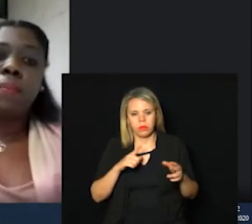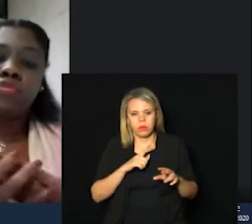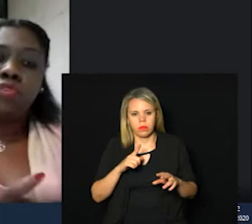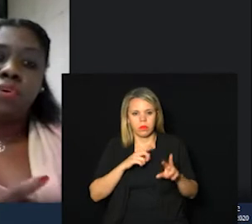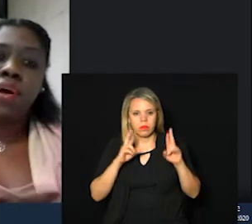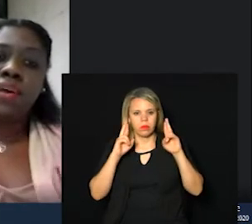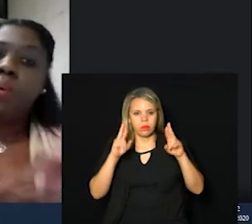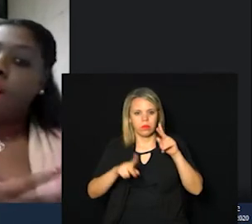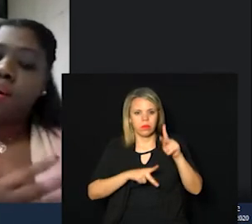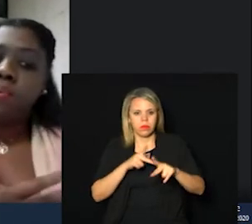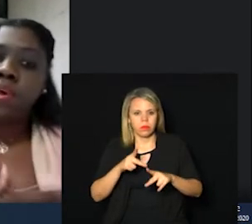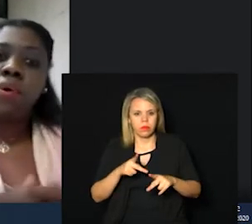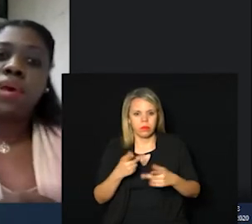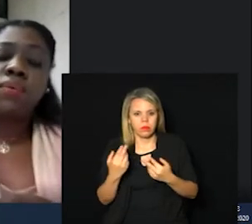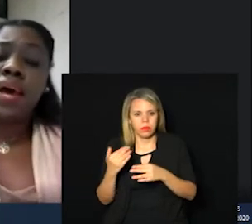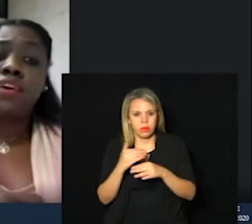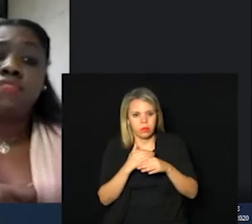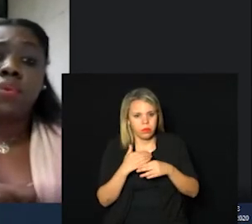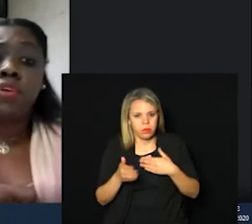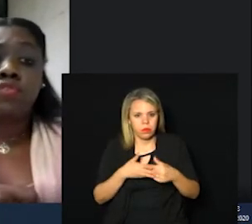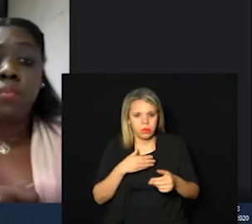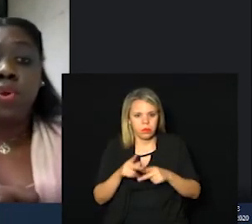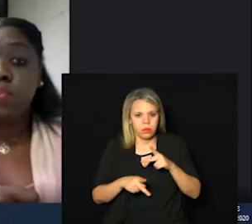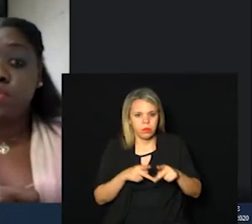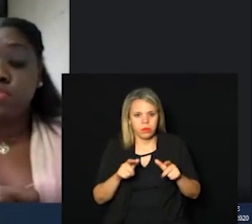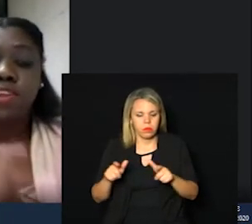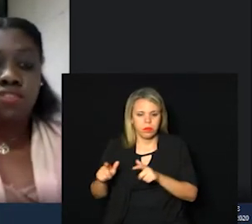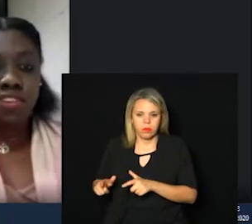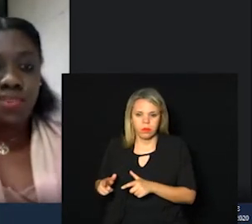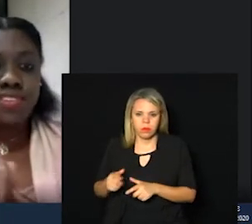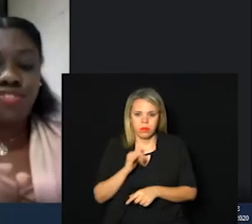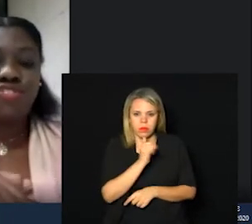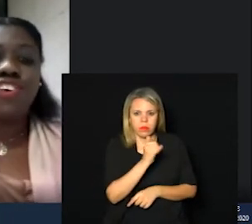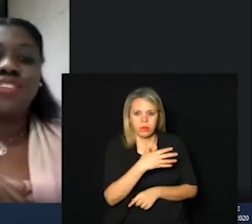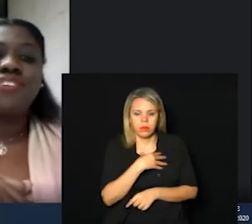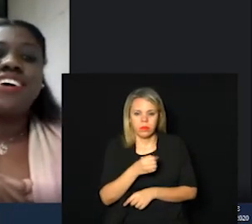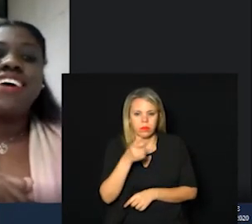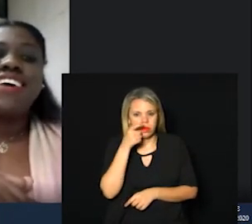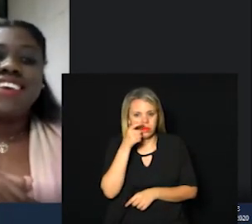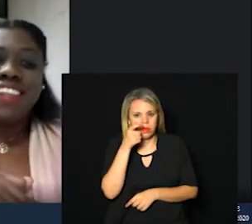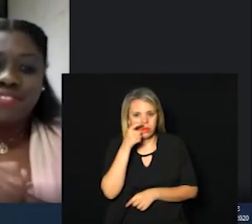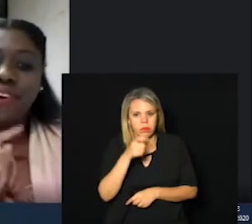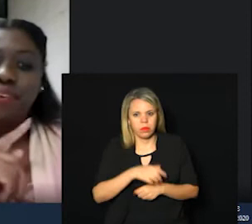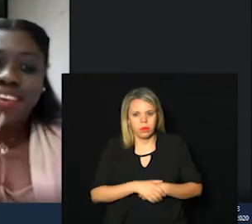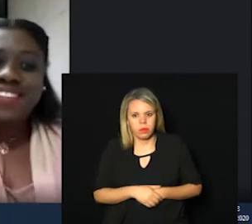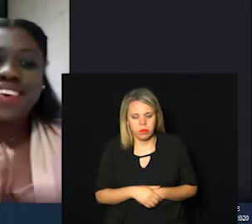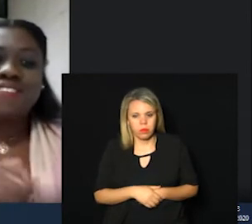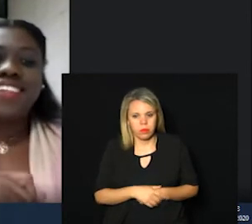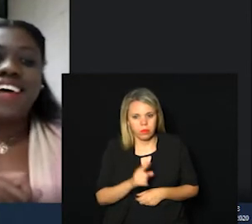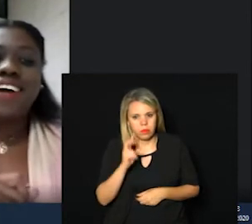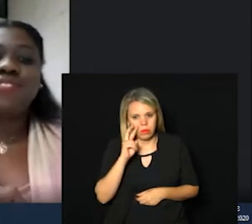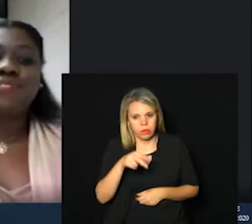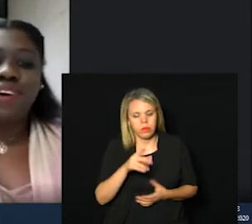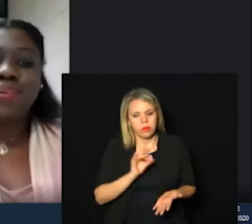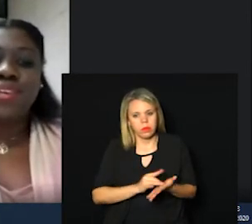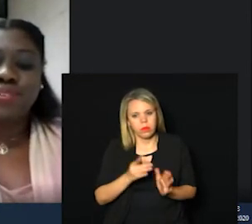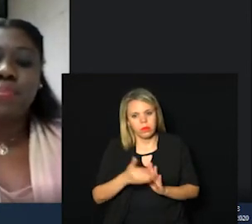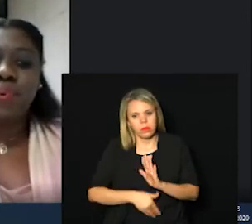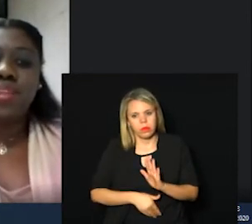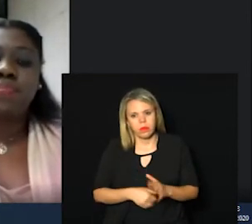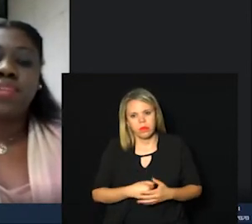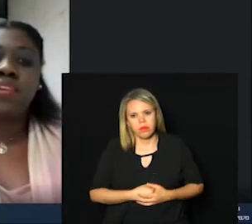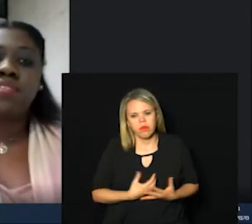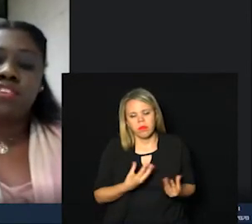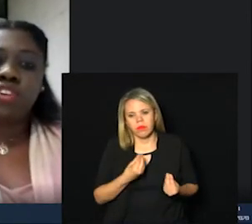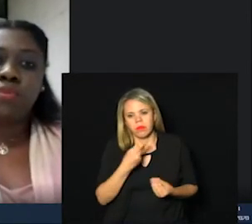uma pessoa igual em qualquer lugar, e eu falo isso muito para meus filhos, eles estão assistindo, e eles vão reconhecer que é verdade, que eu falo isso